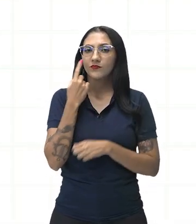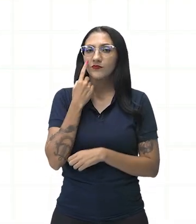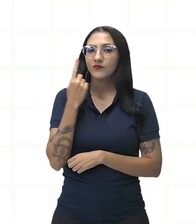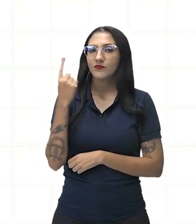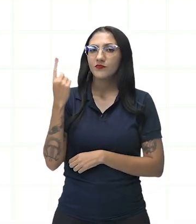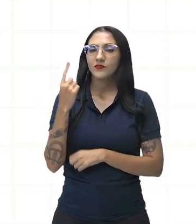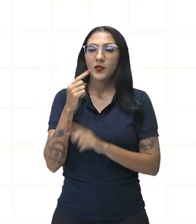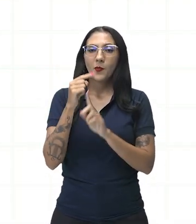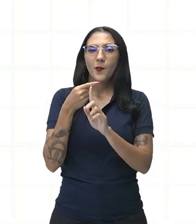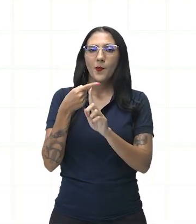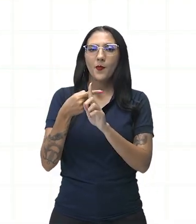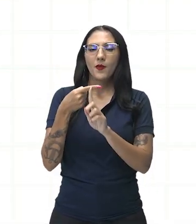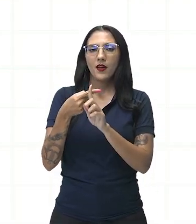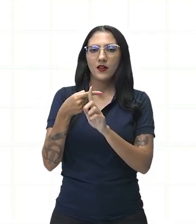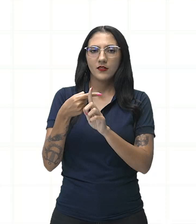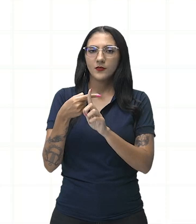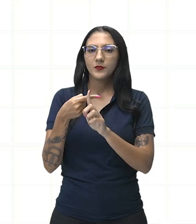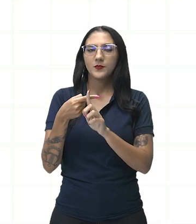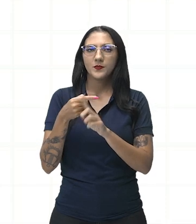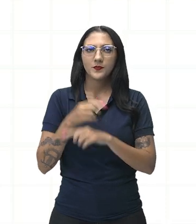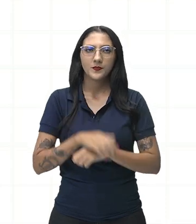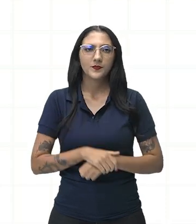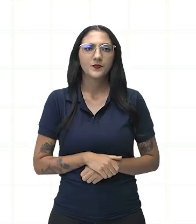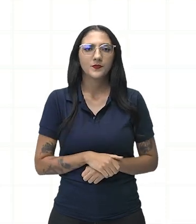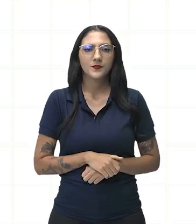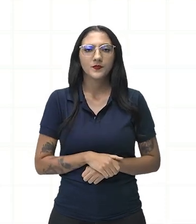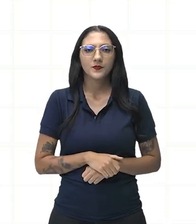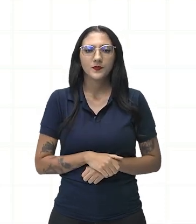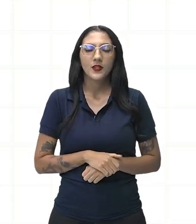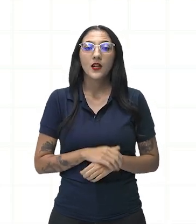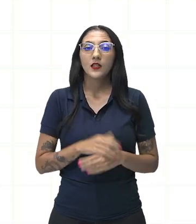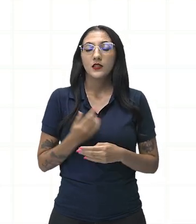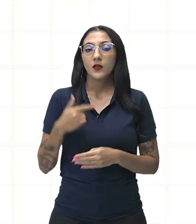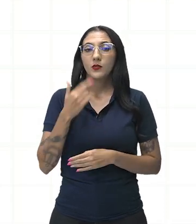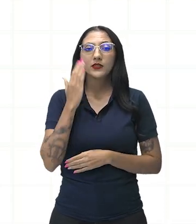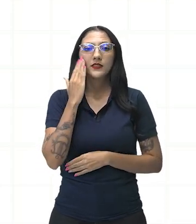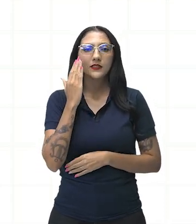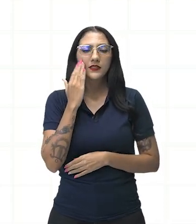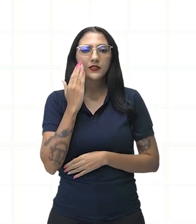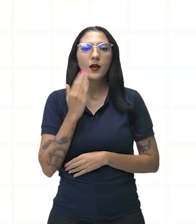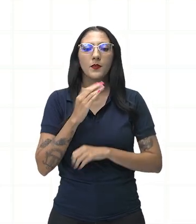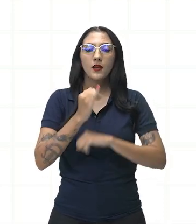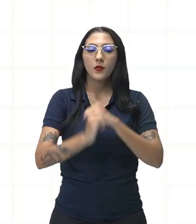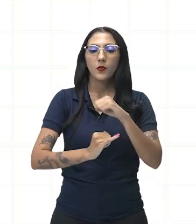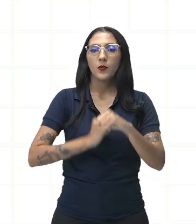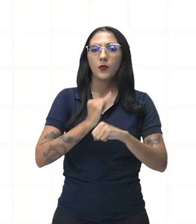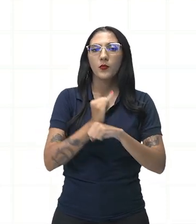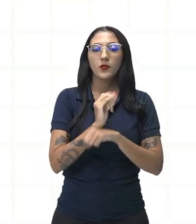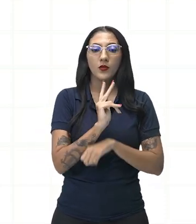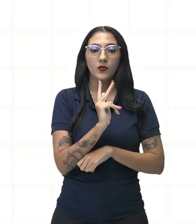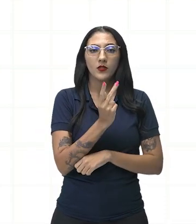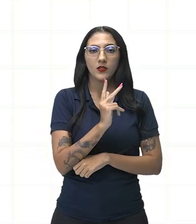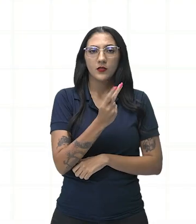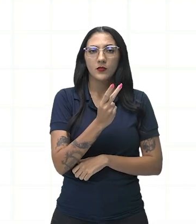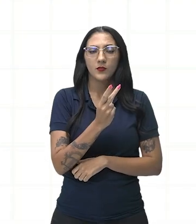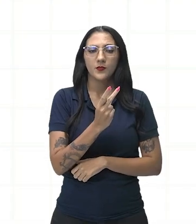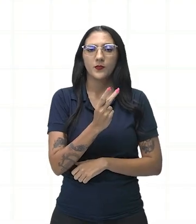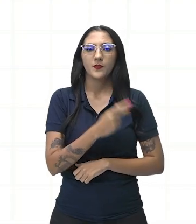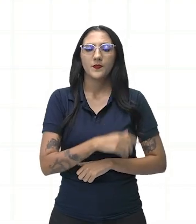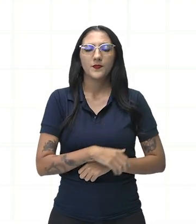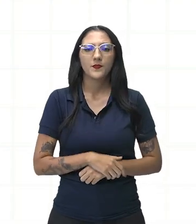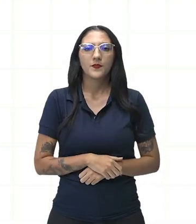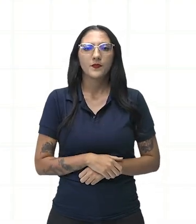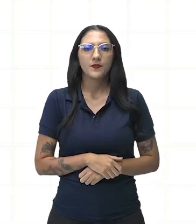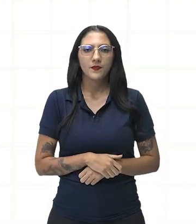mais relacionado ao seu elemento. Então, sabemos que se trata de um íon hidrogênio, que é o íon H+. E